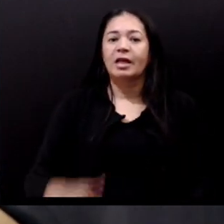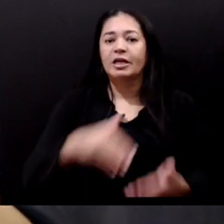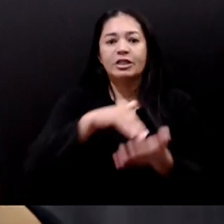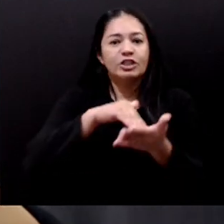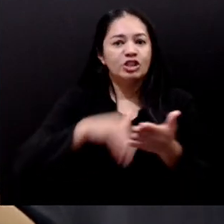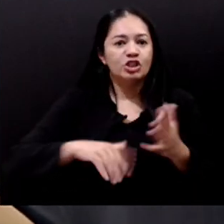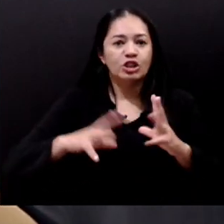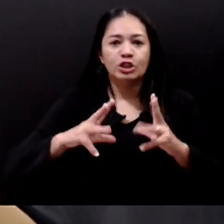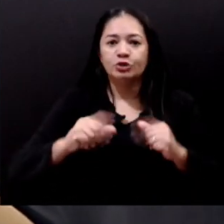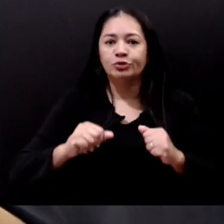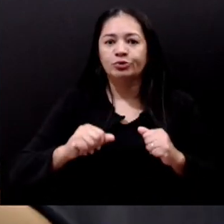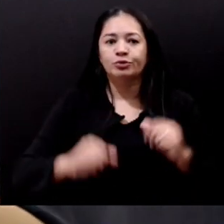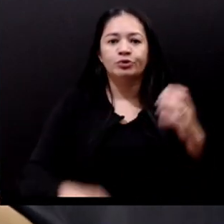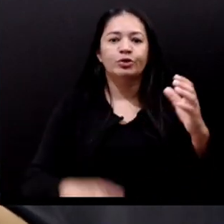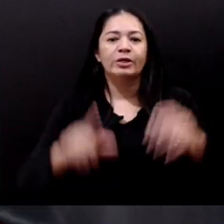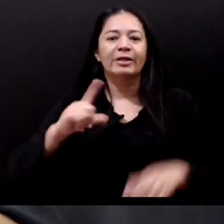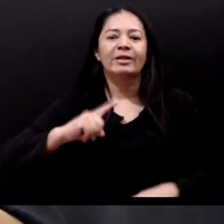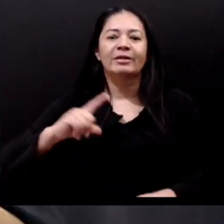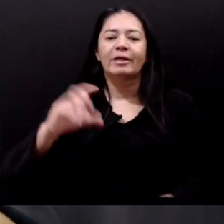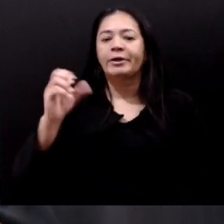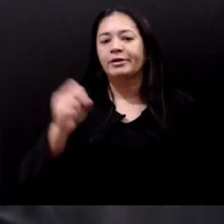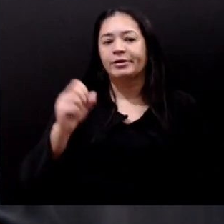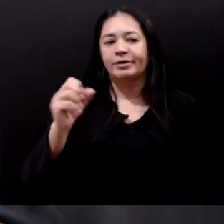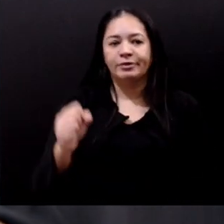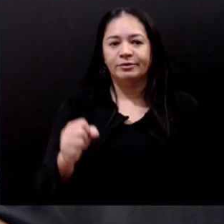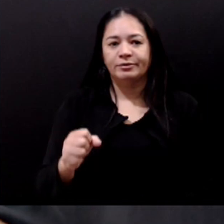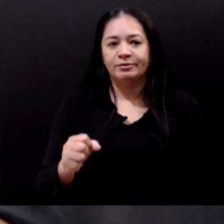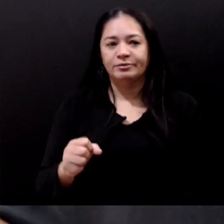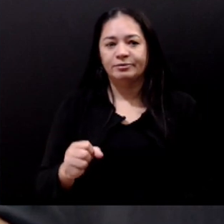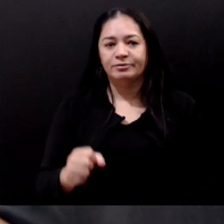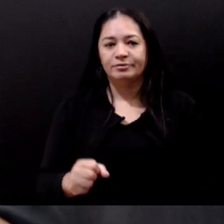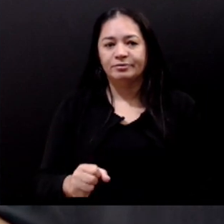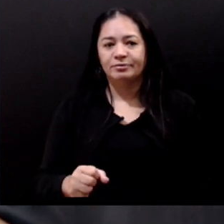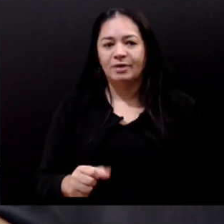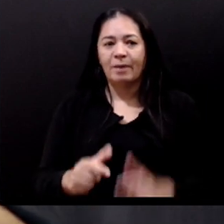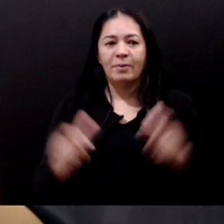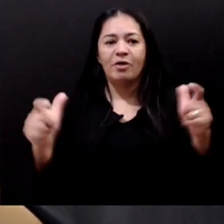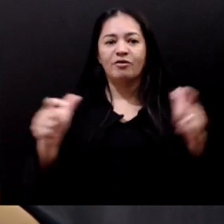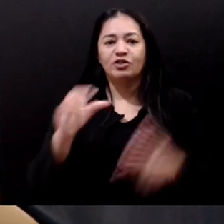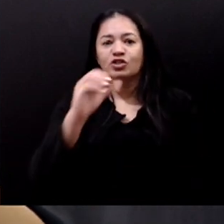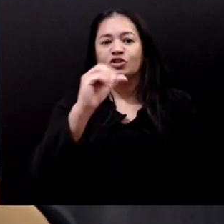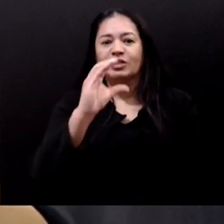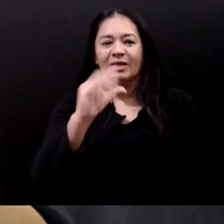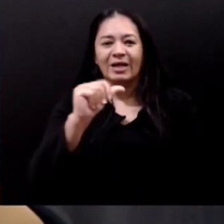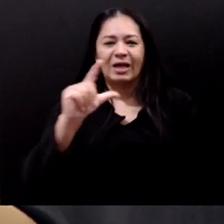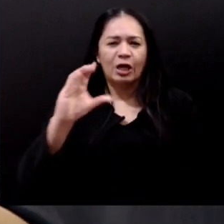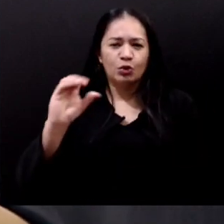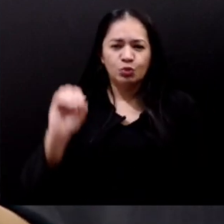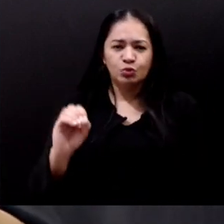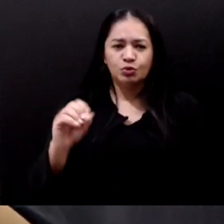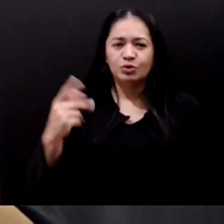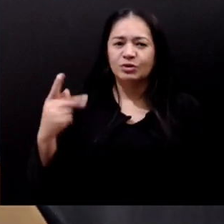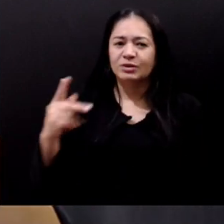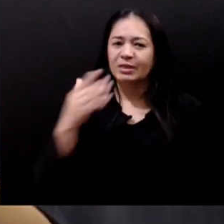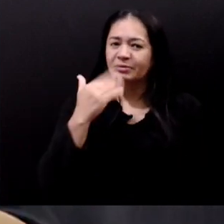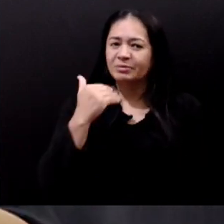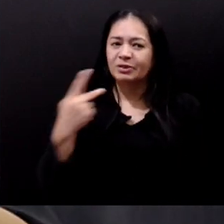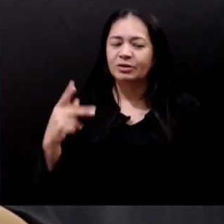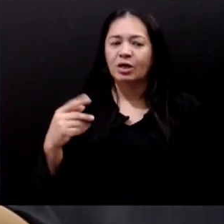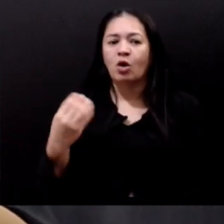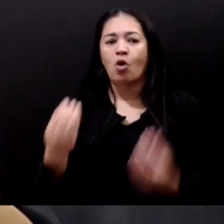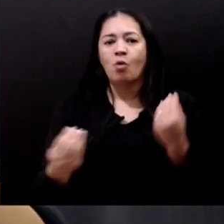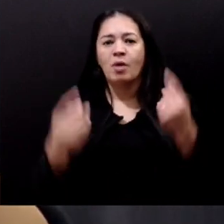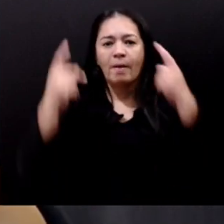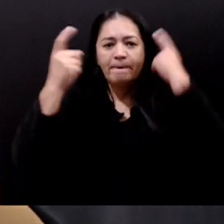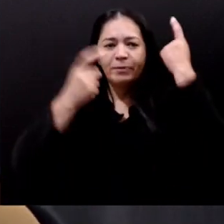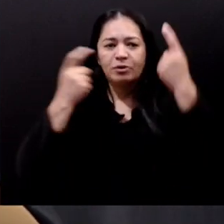lactose. Ela cortou as maiores fontes de cálcio da alimentação dela. uhum. Será que essa Uhum. pessoa vai ter essa preocupação em repor de alguma